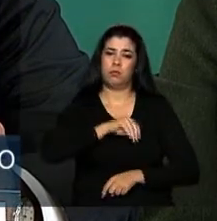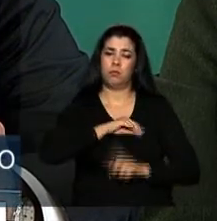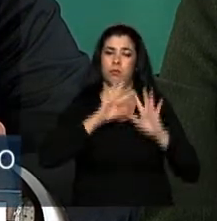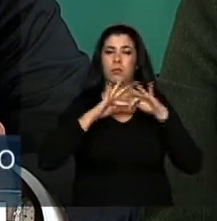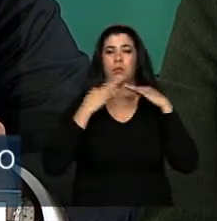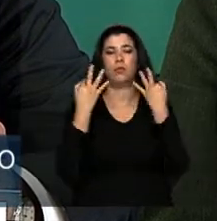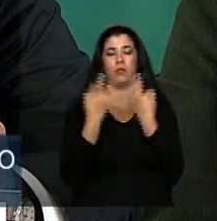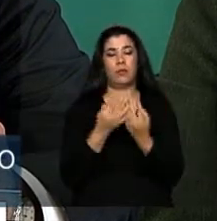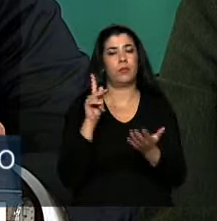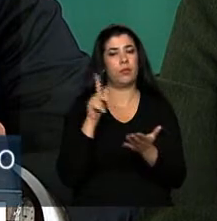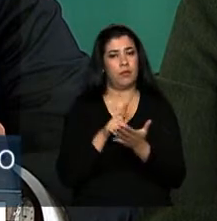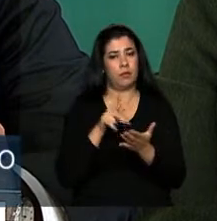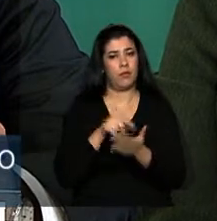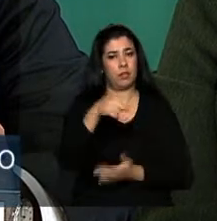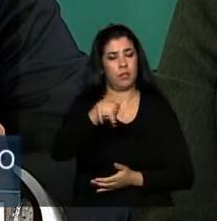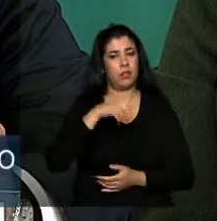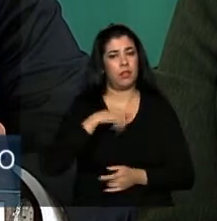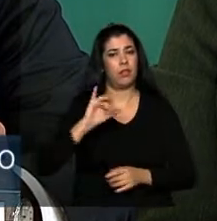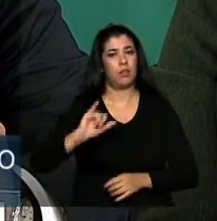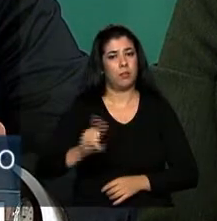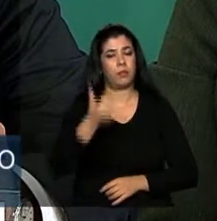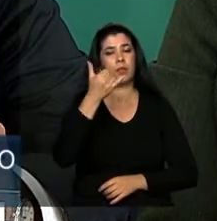tornar, de fato, a agricultura familiar